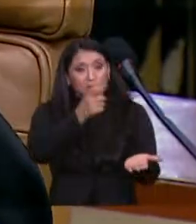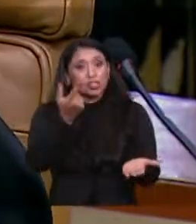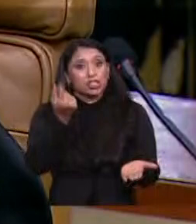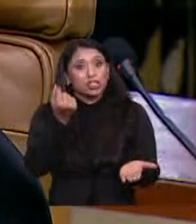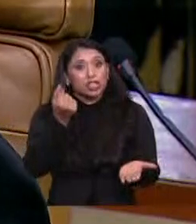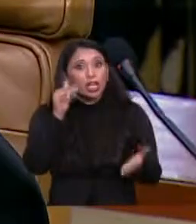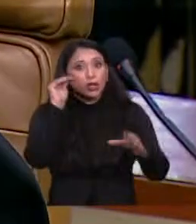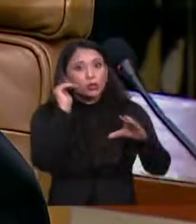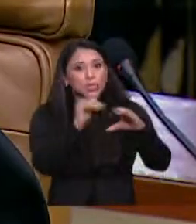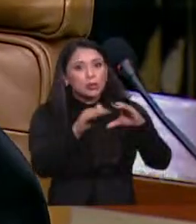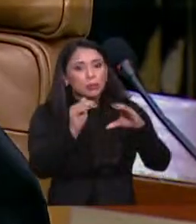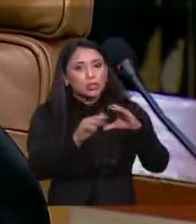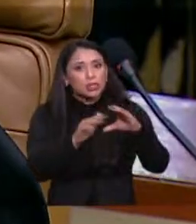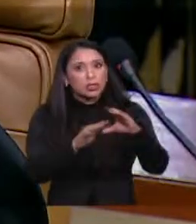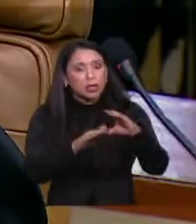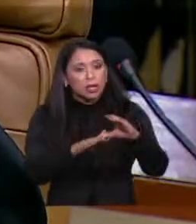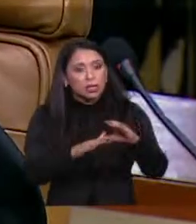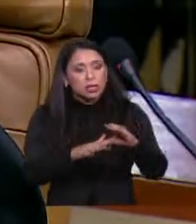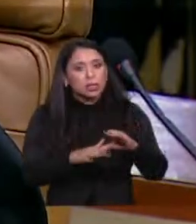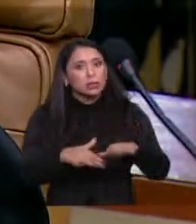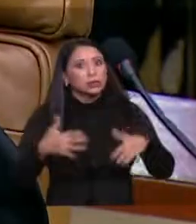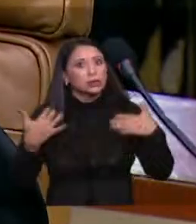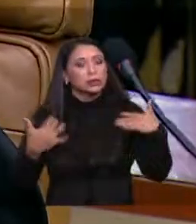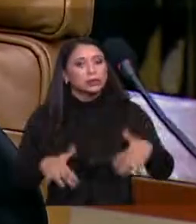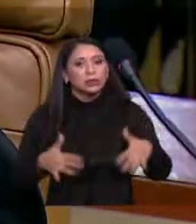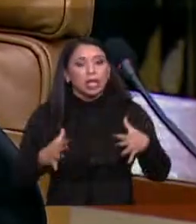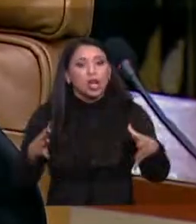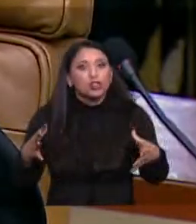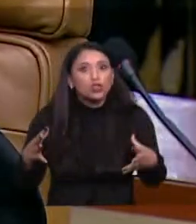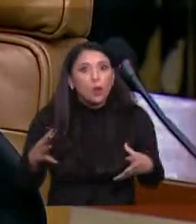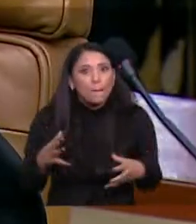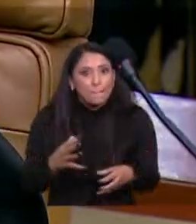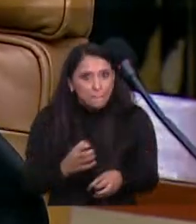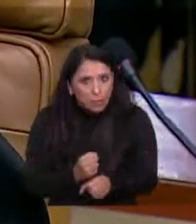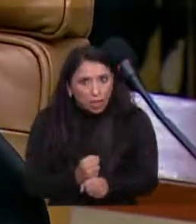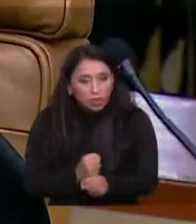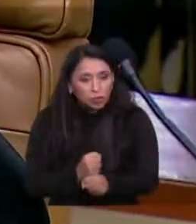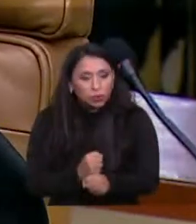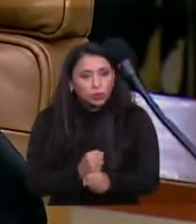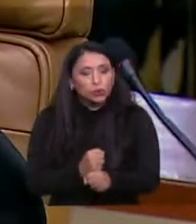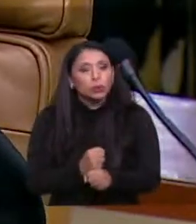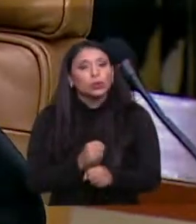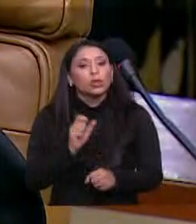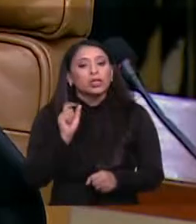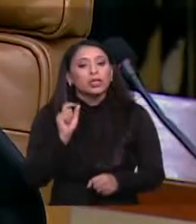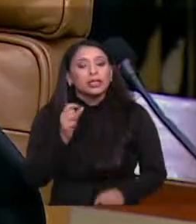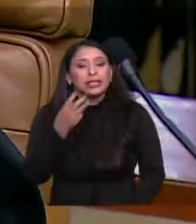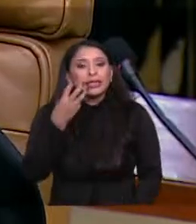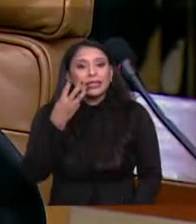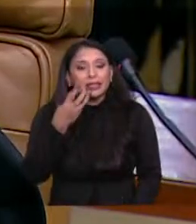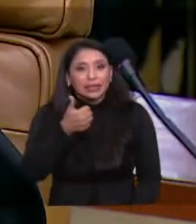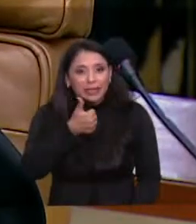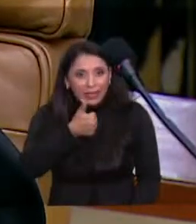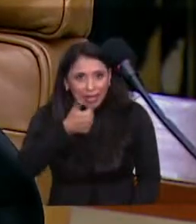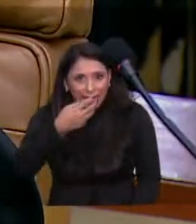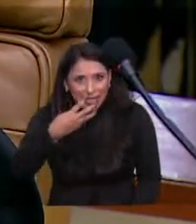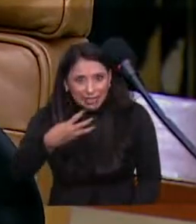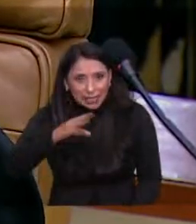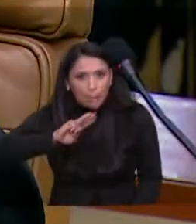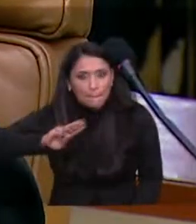de valores que alcançam a impressionante soma neste item de 13